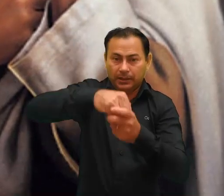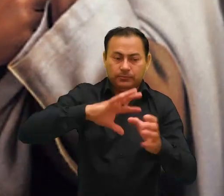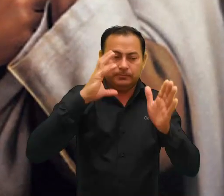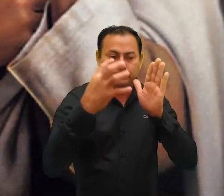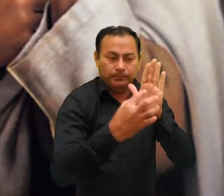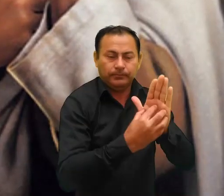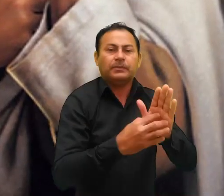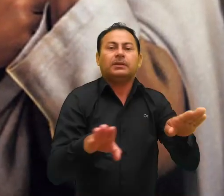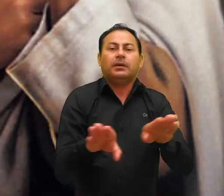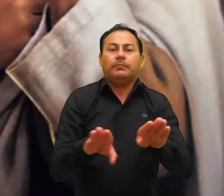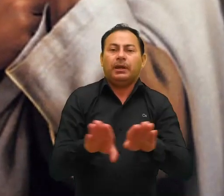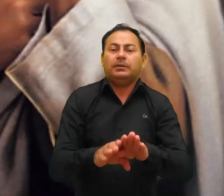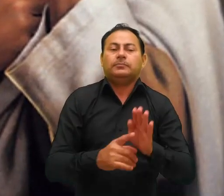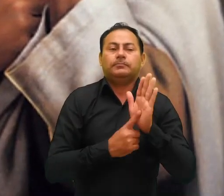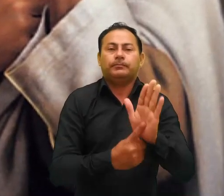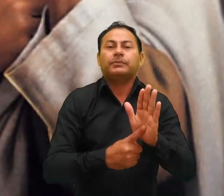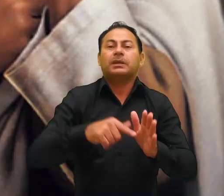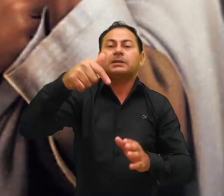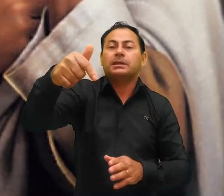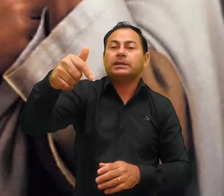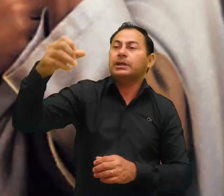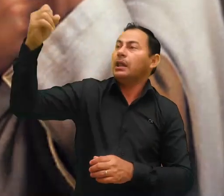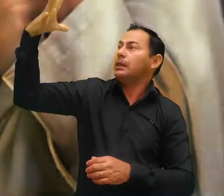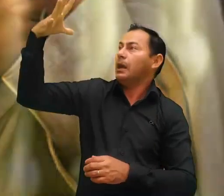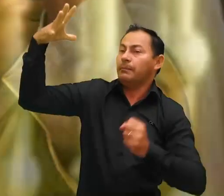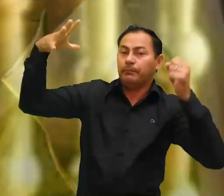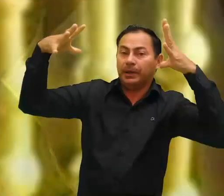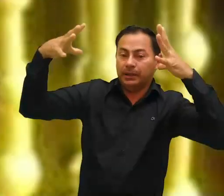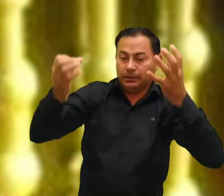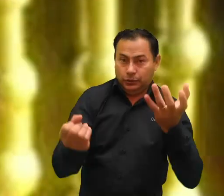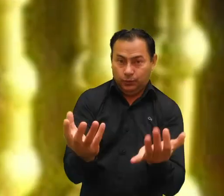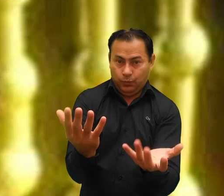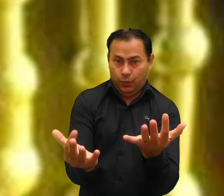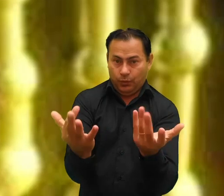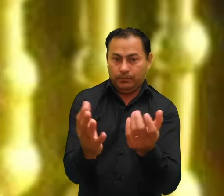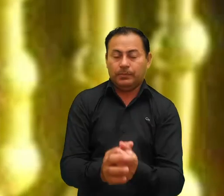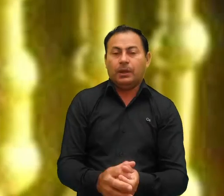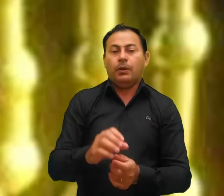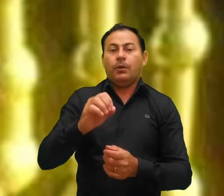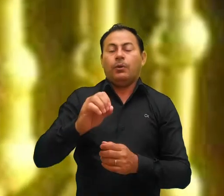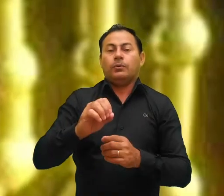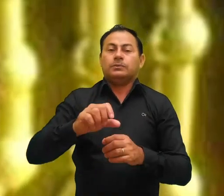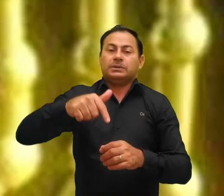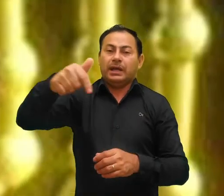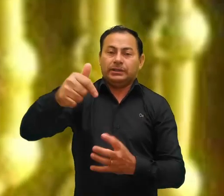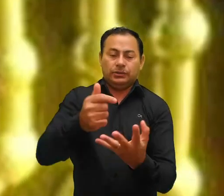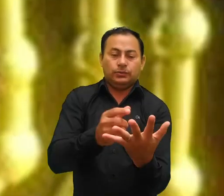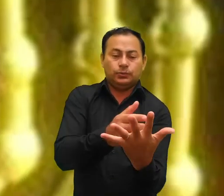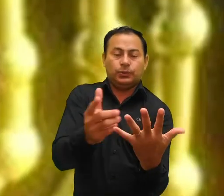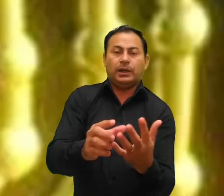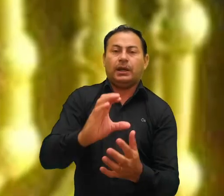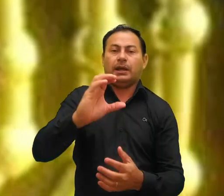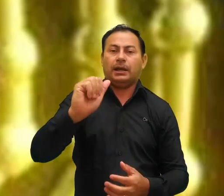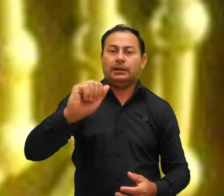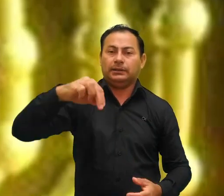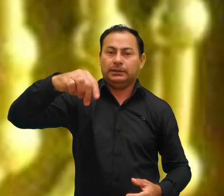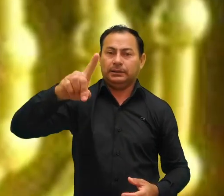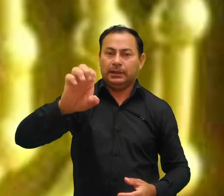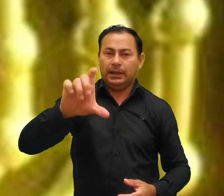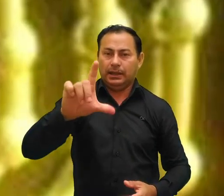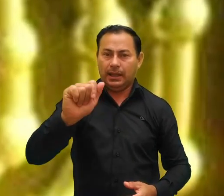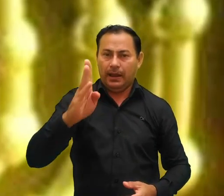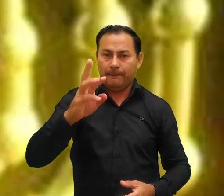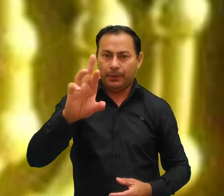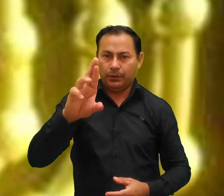do simbolismo também são citadas 7 lâmpadas de fogo, os 7 candelabros diante do trono